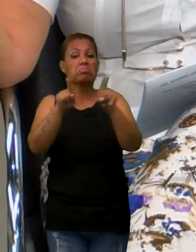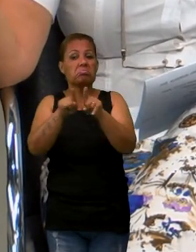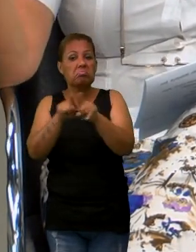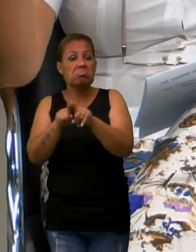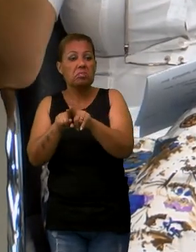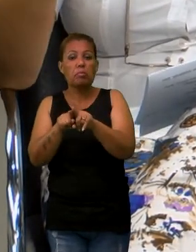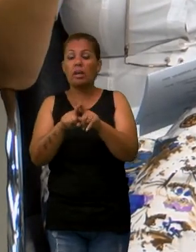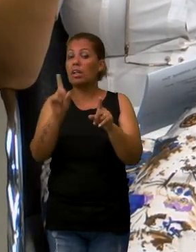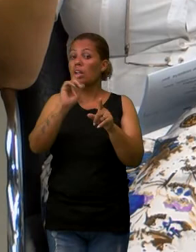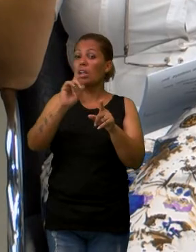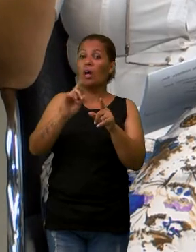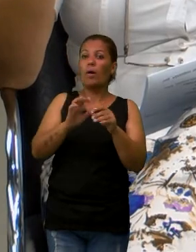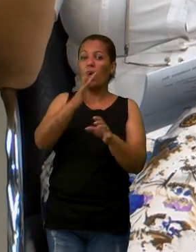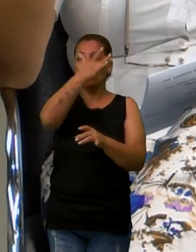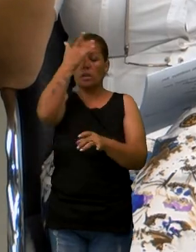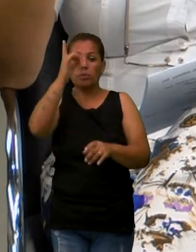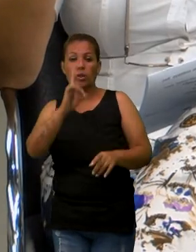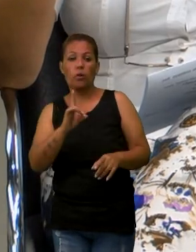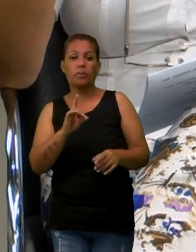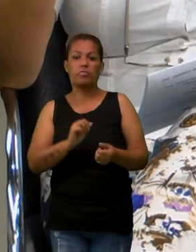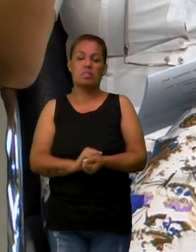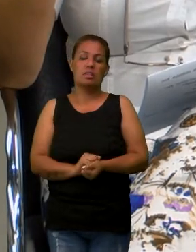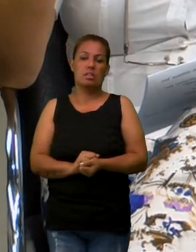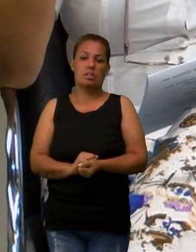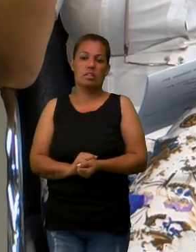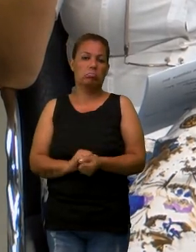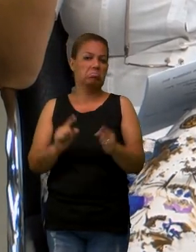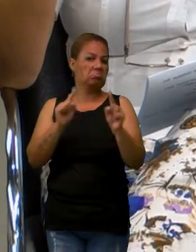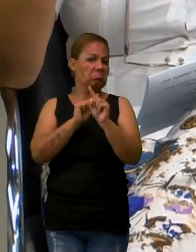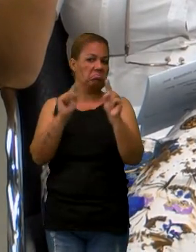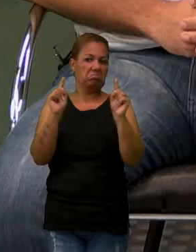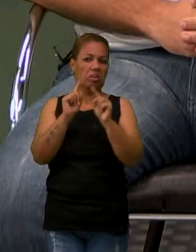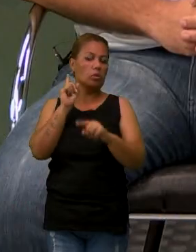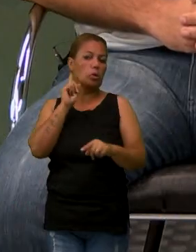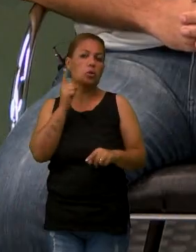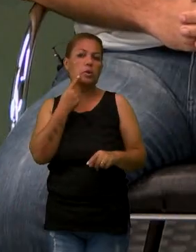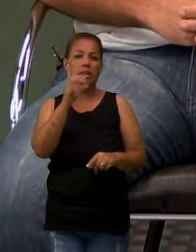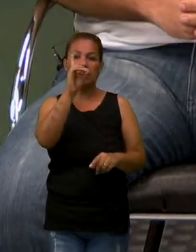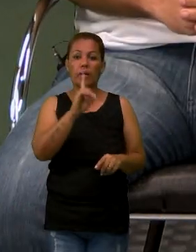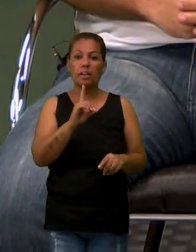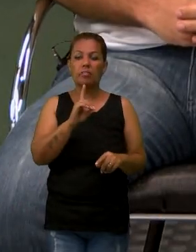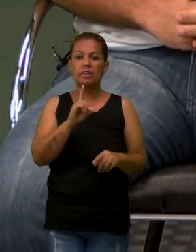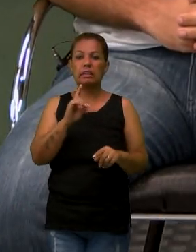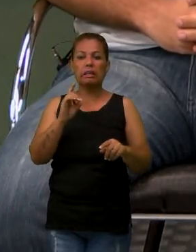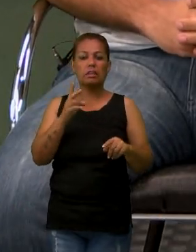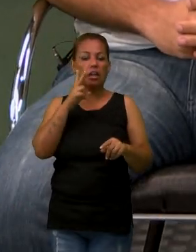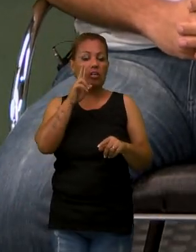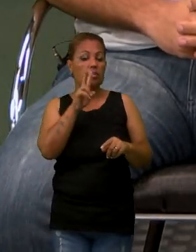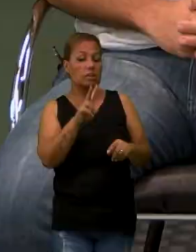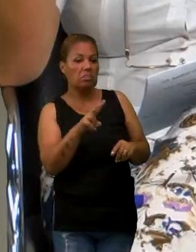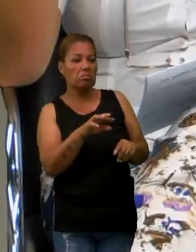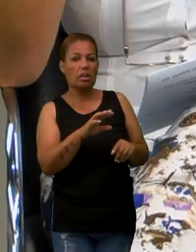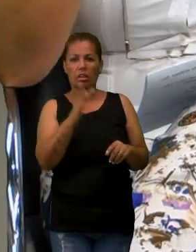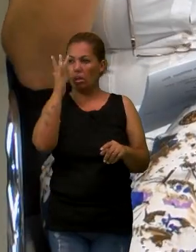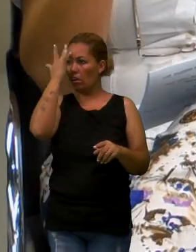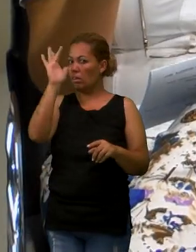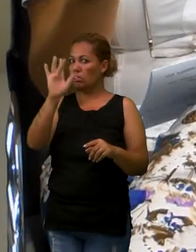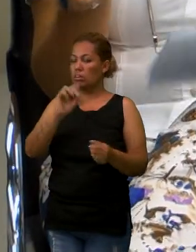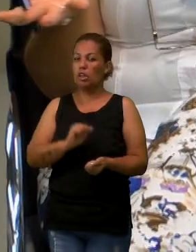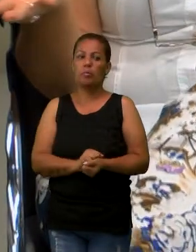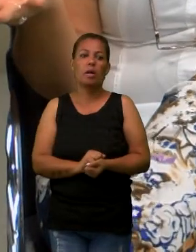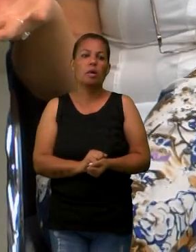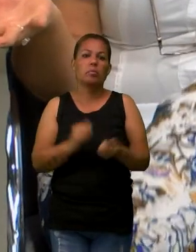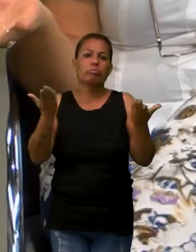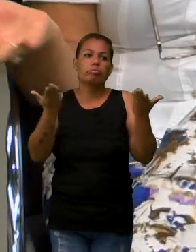que não é considerado pessoa quando acontecer não não é difícil olha que interessante isso não sabia não é bom